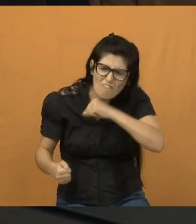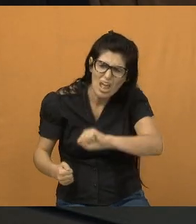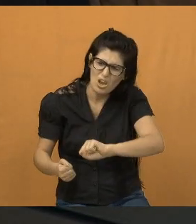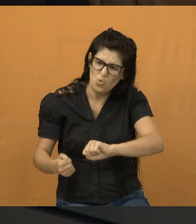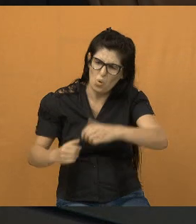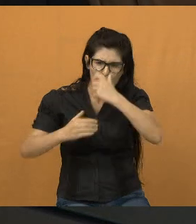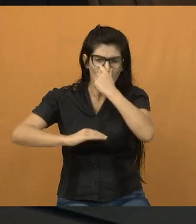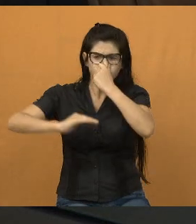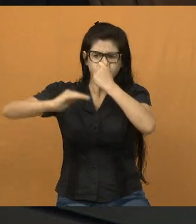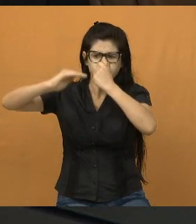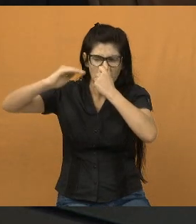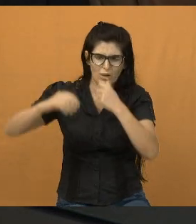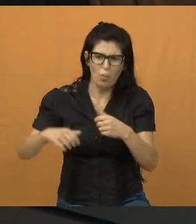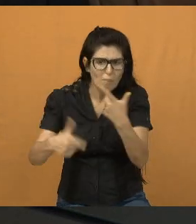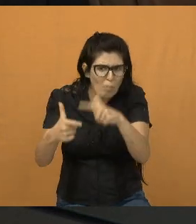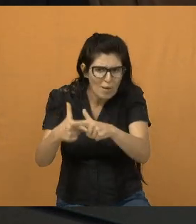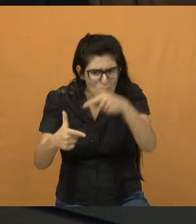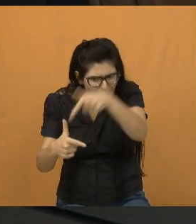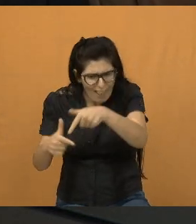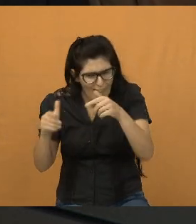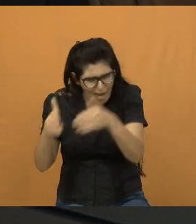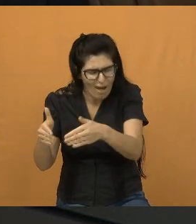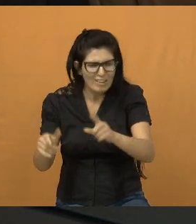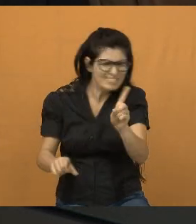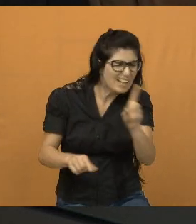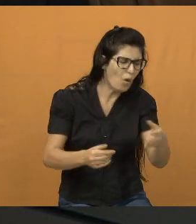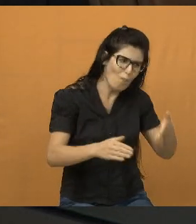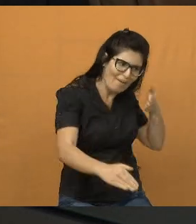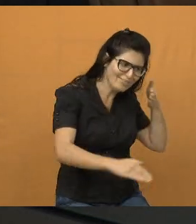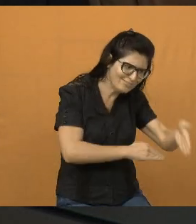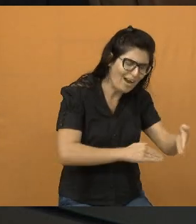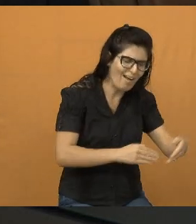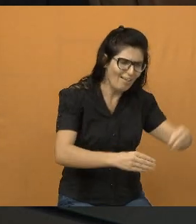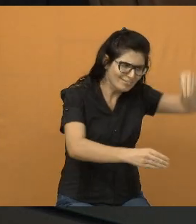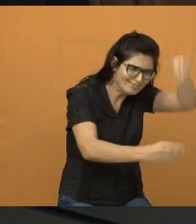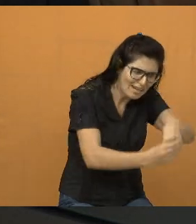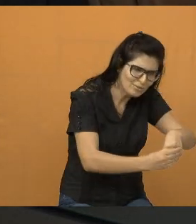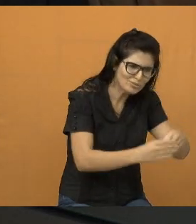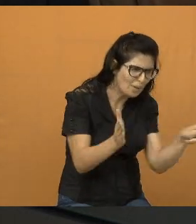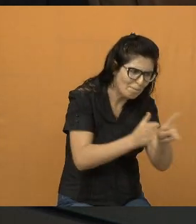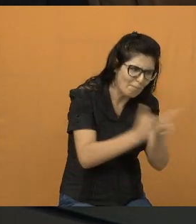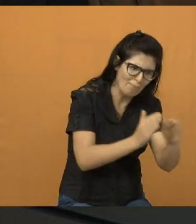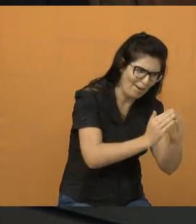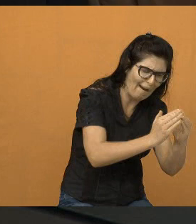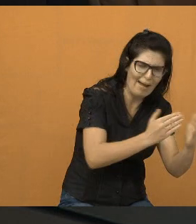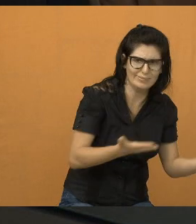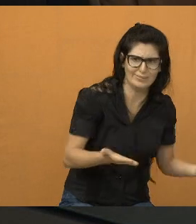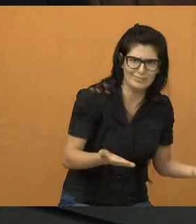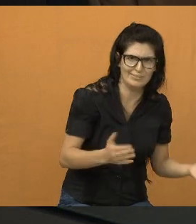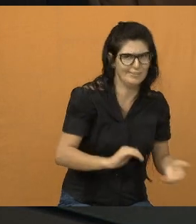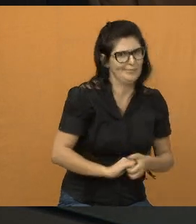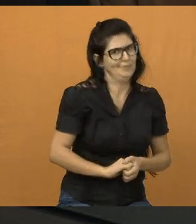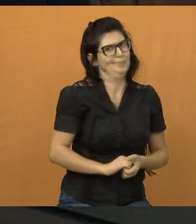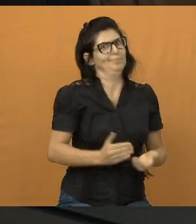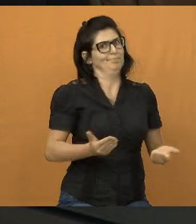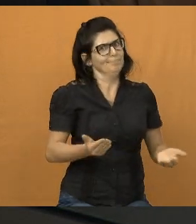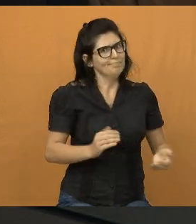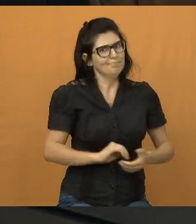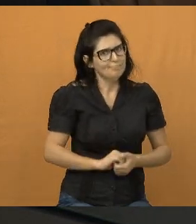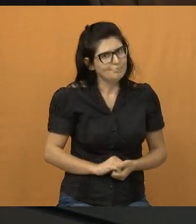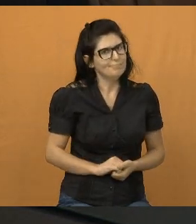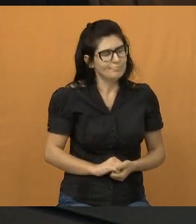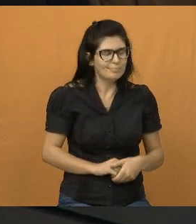casa? Se dentro do carro está cheio de água, e tem vários, eu conheço vários carros cheios de